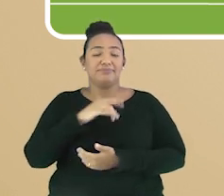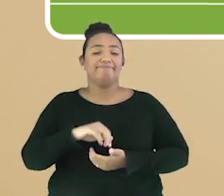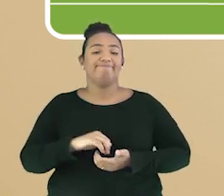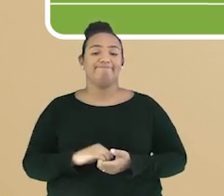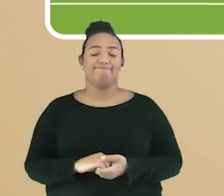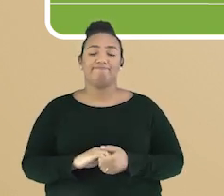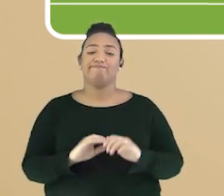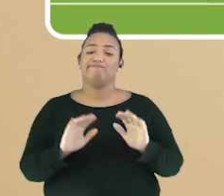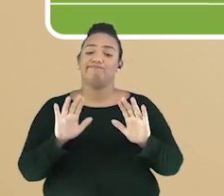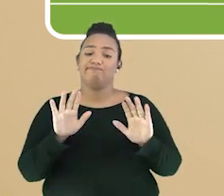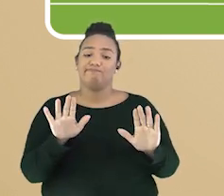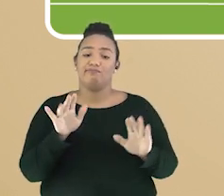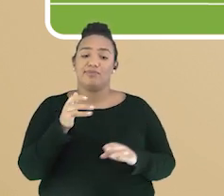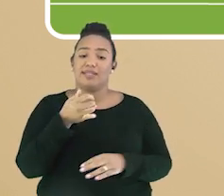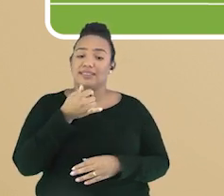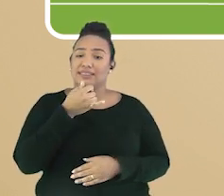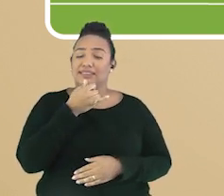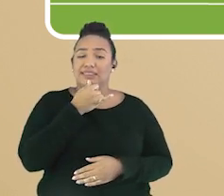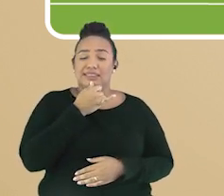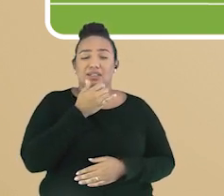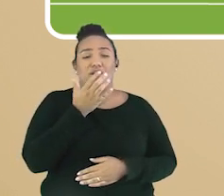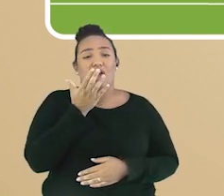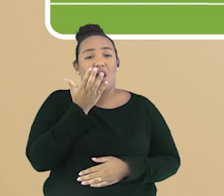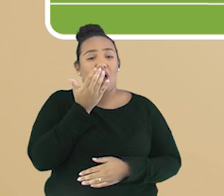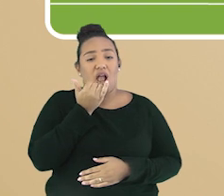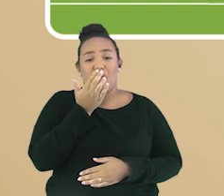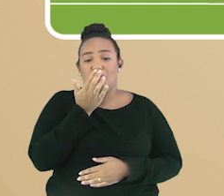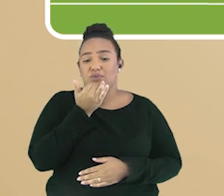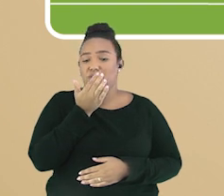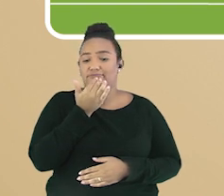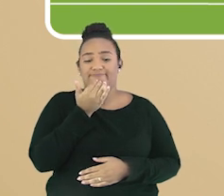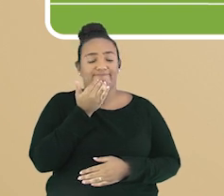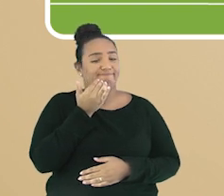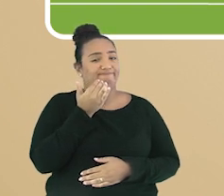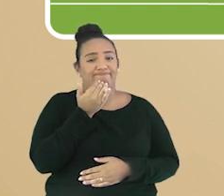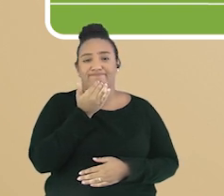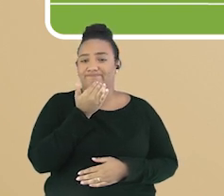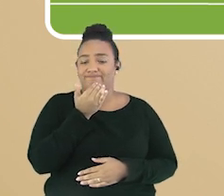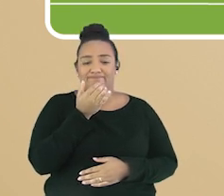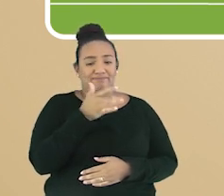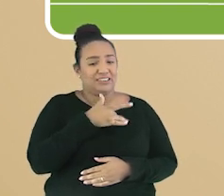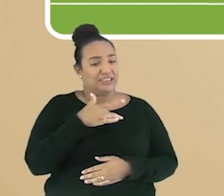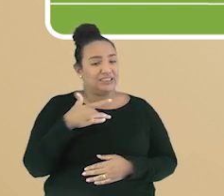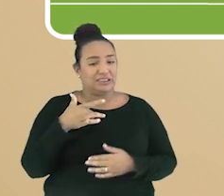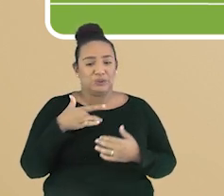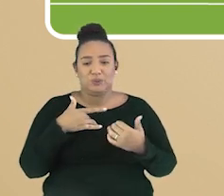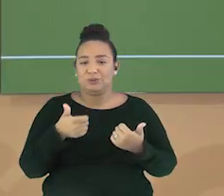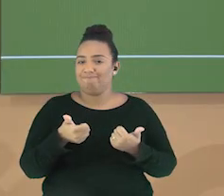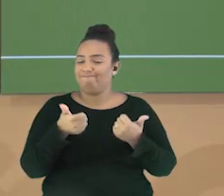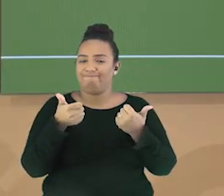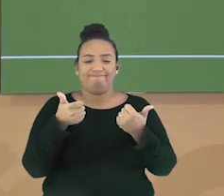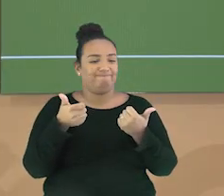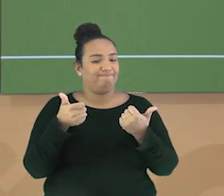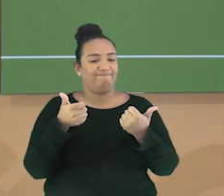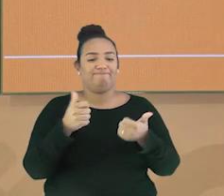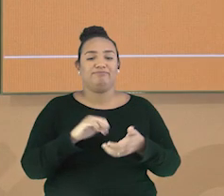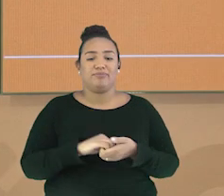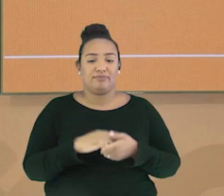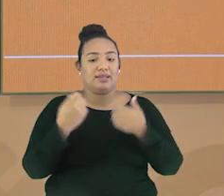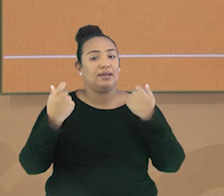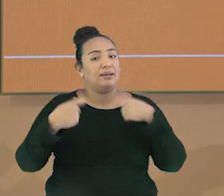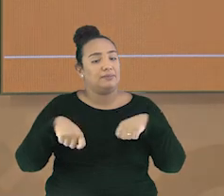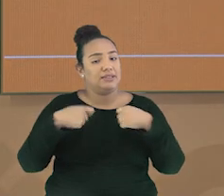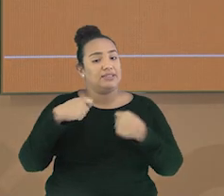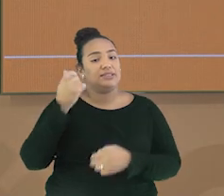são considerados saudáveis, devendo ser evitado sempre que possível.